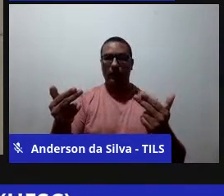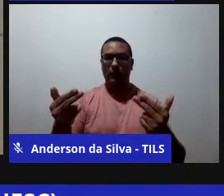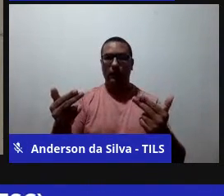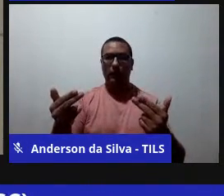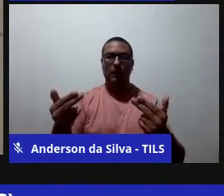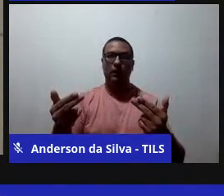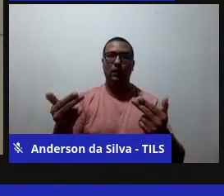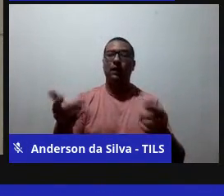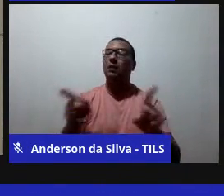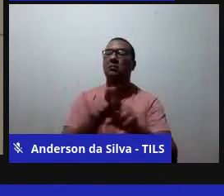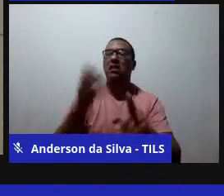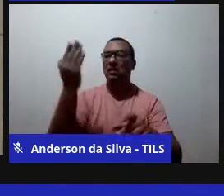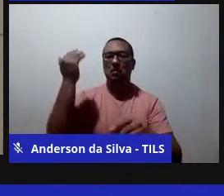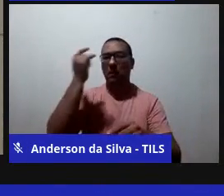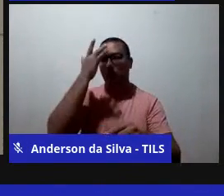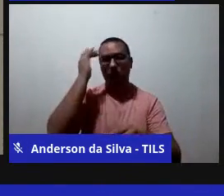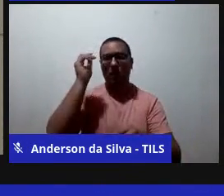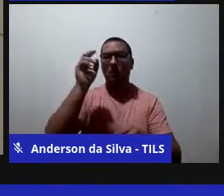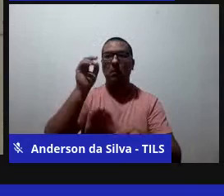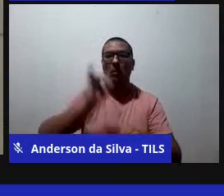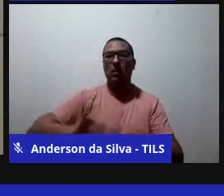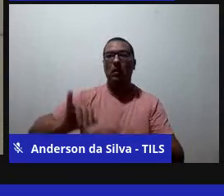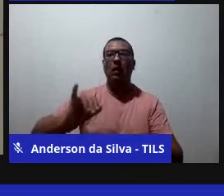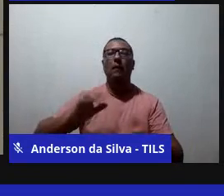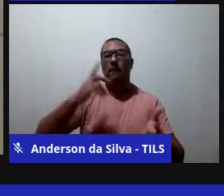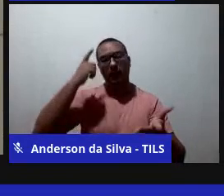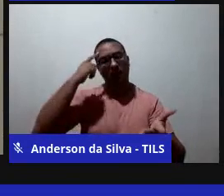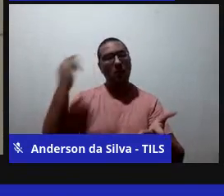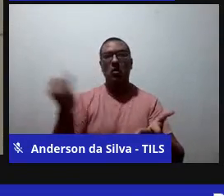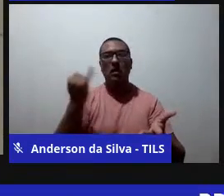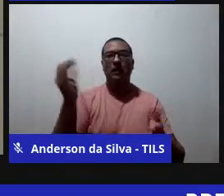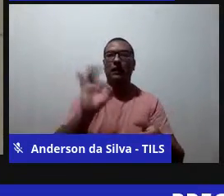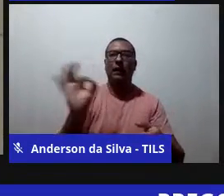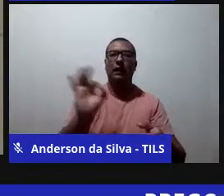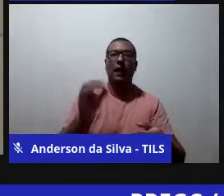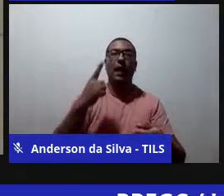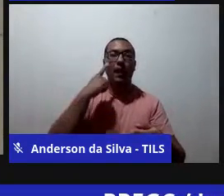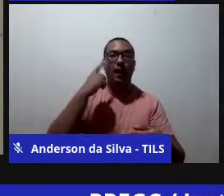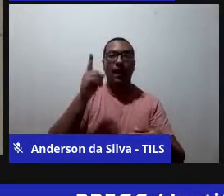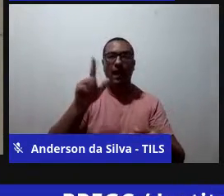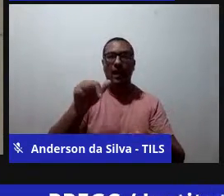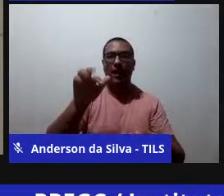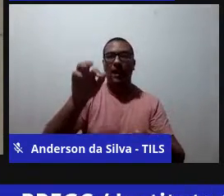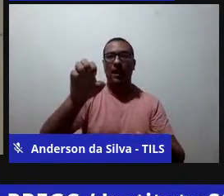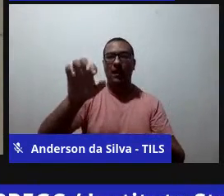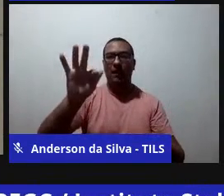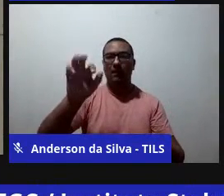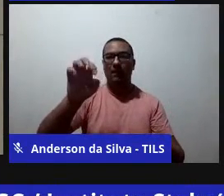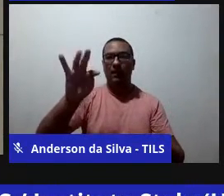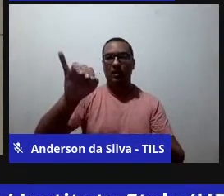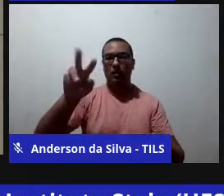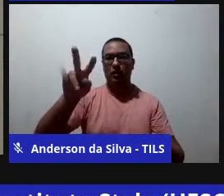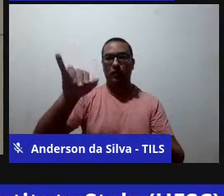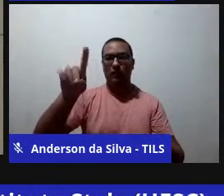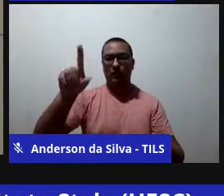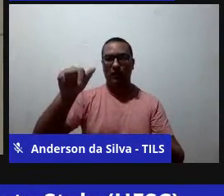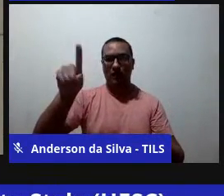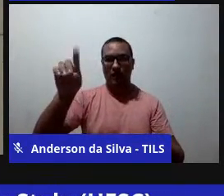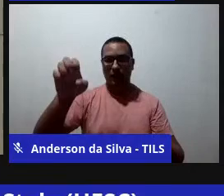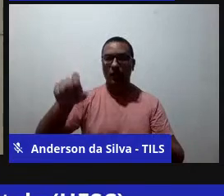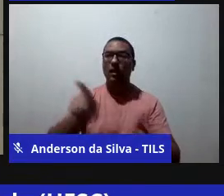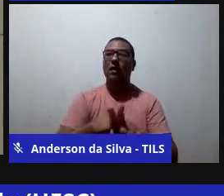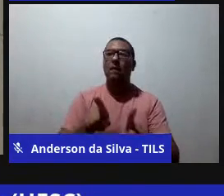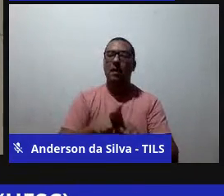grande importância, que é a efetividade organizacional e a relevância organizacional. Então, vejam vocês